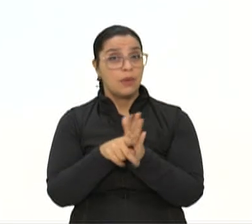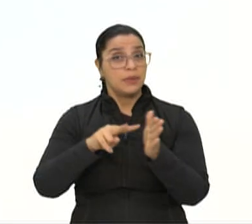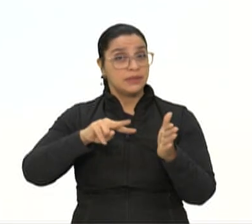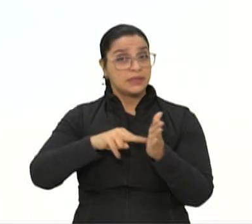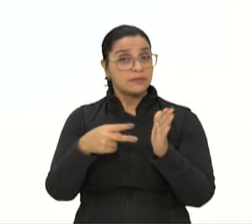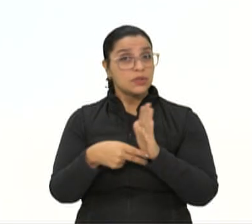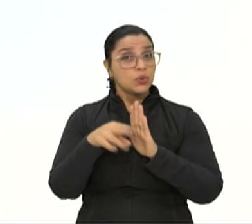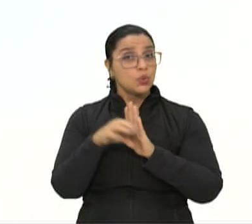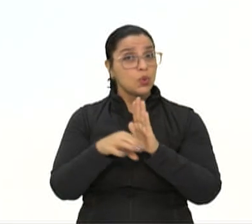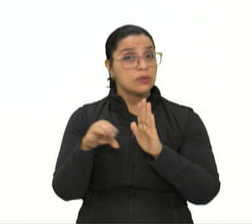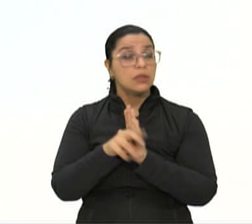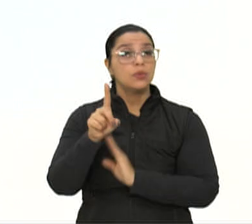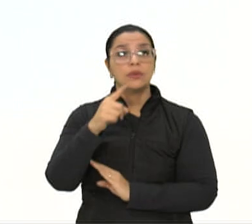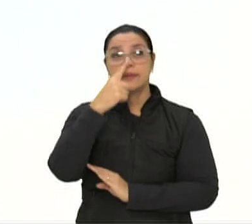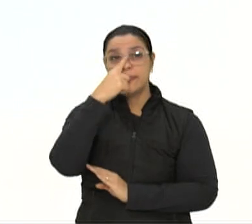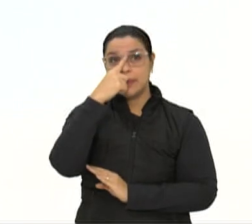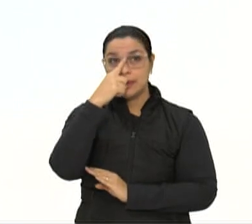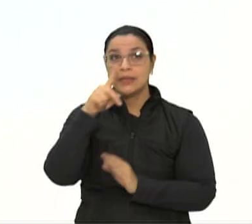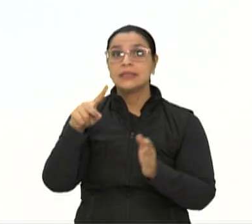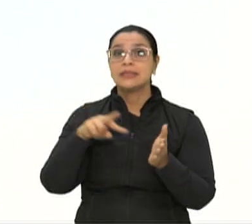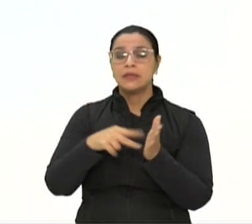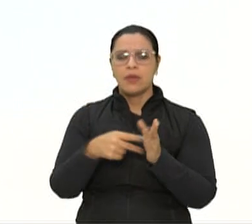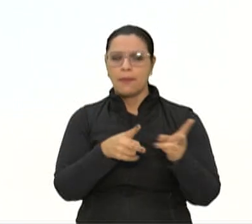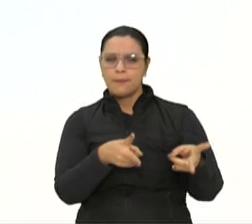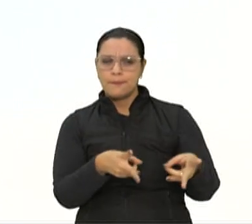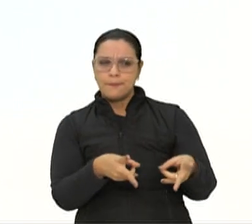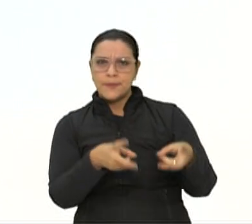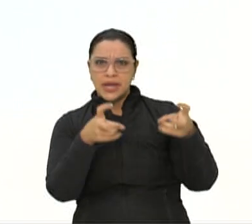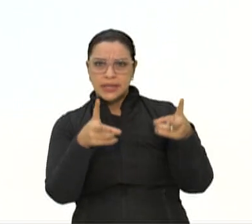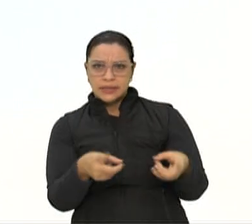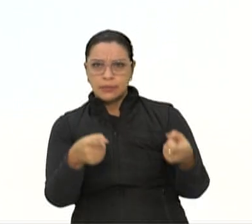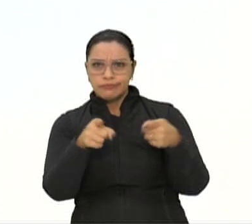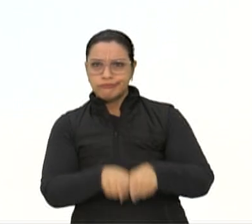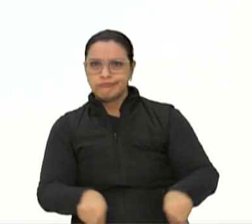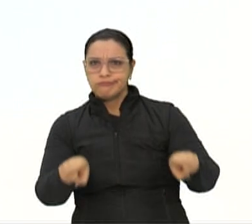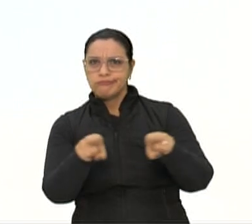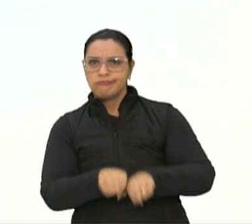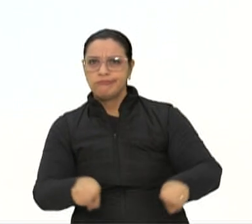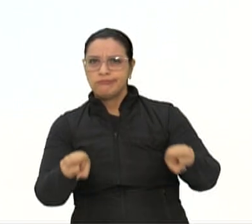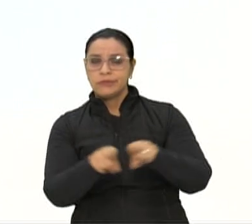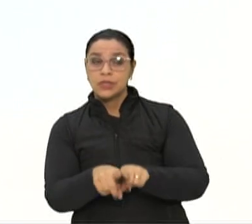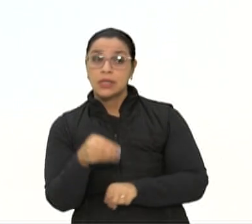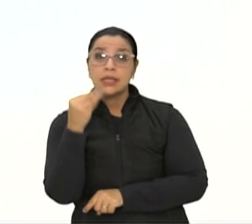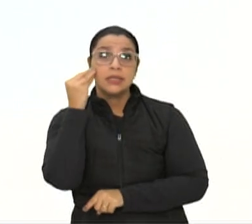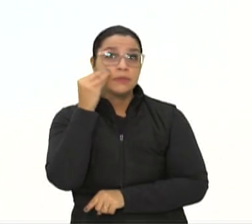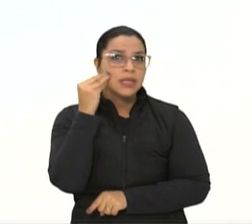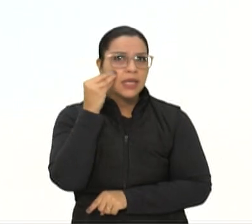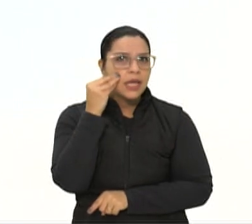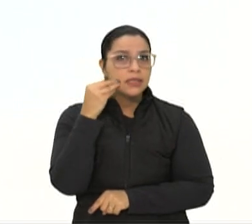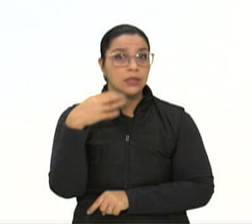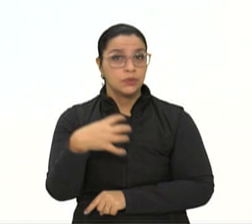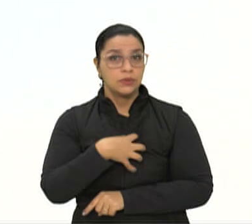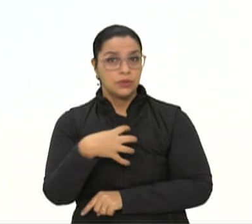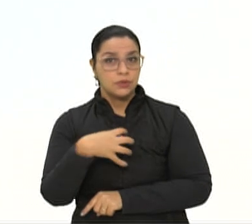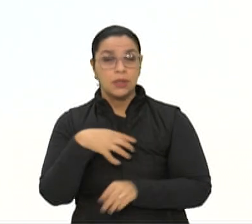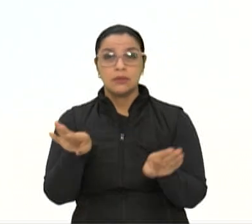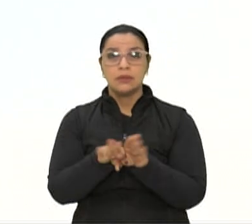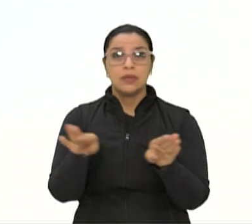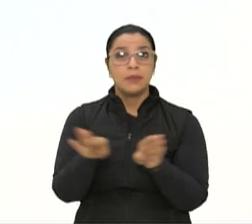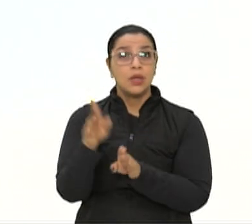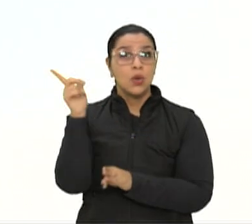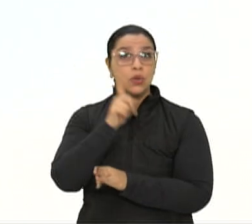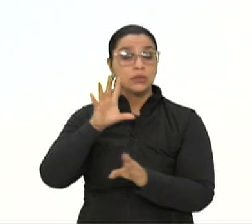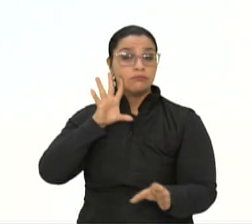seguinte, por definição né? Partindo de percepções repetidas que nos chegam pela experiência sensorial, saltamos para uma